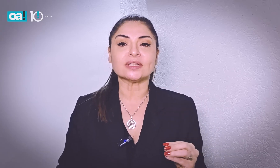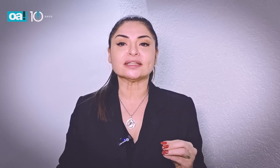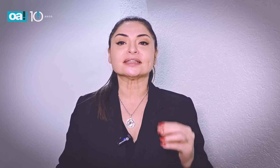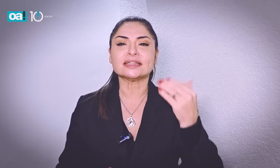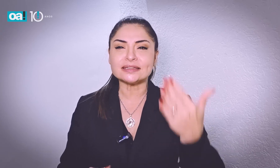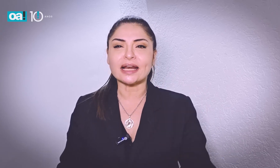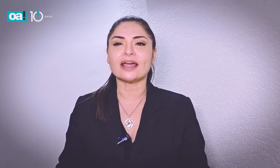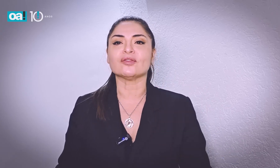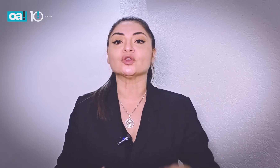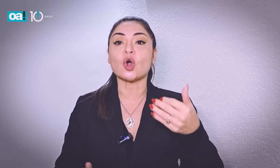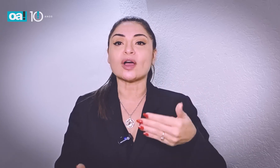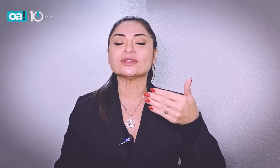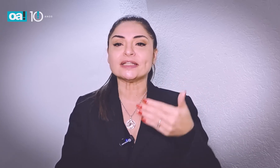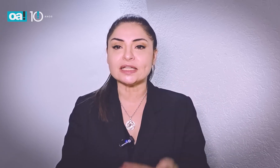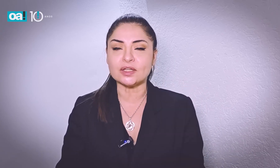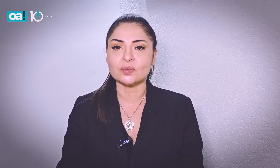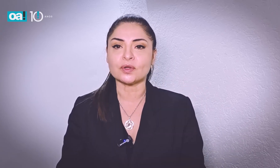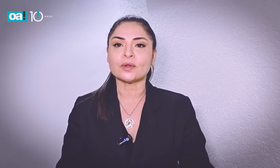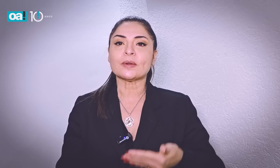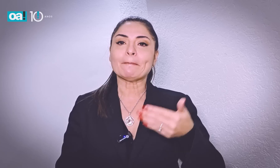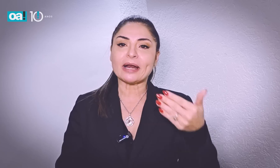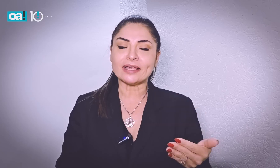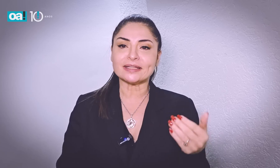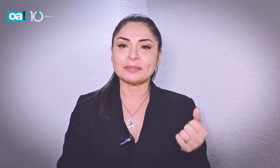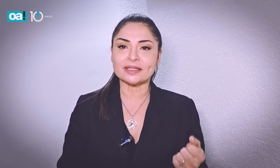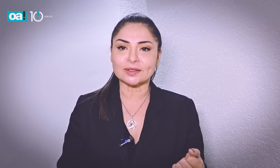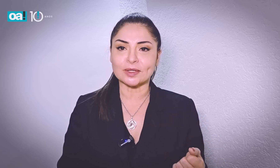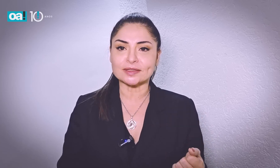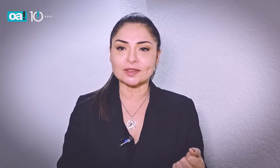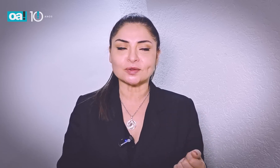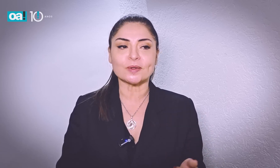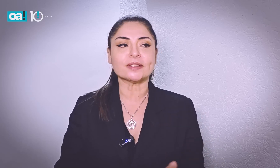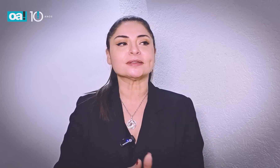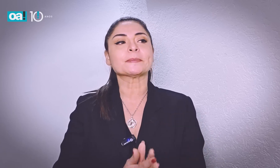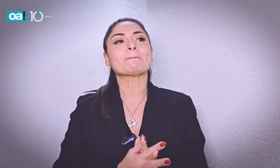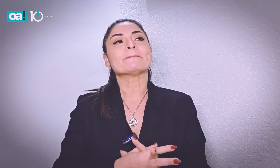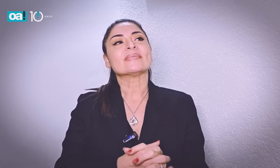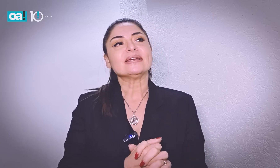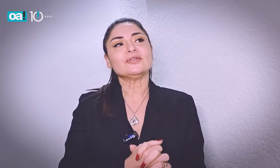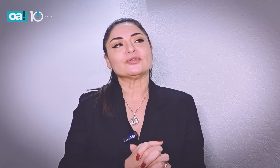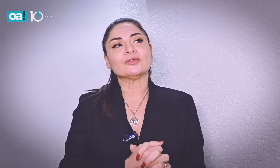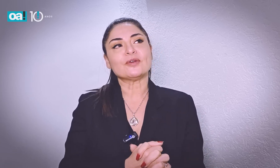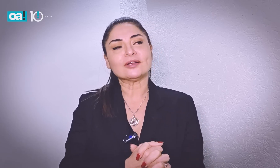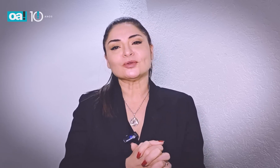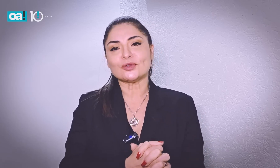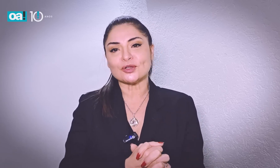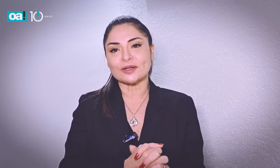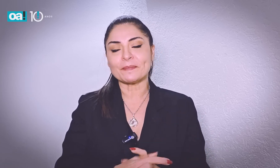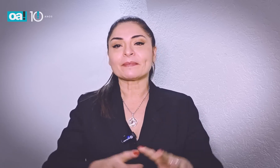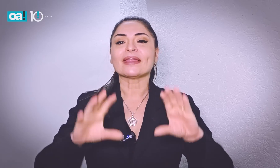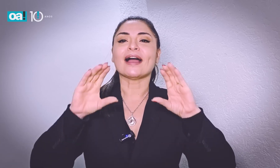do Antagonista, se inscreve, toca o sininho para receber as atualizações. Enfim, fato